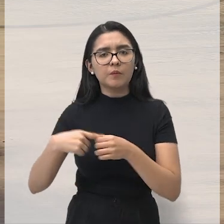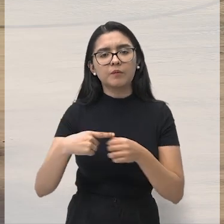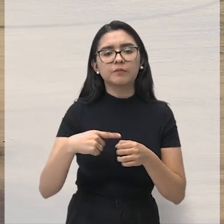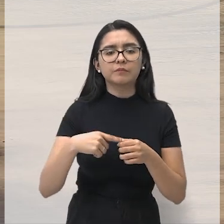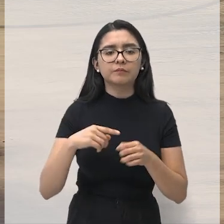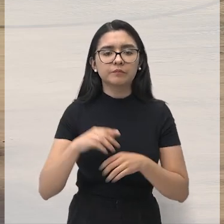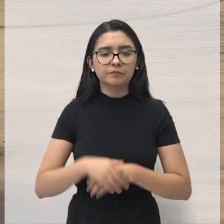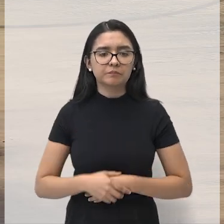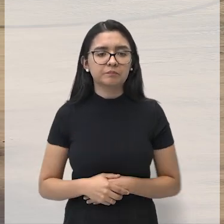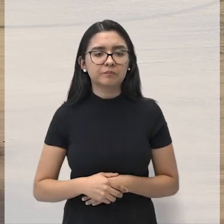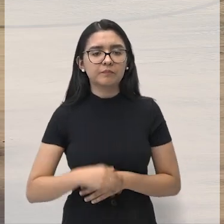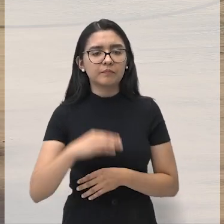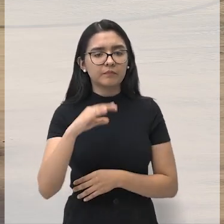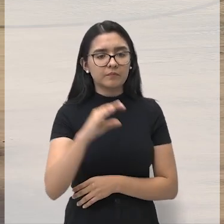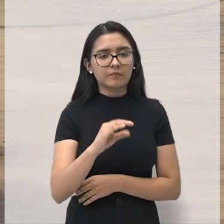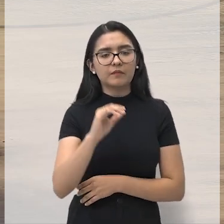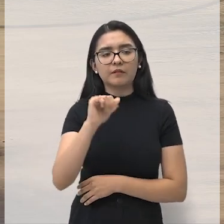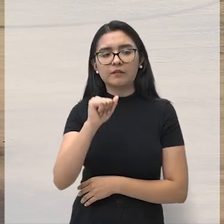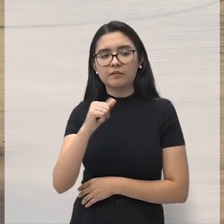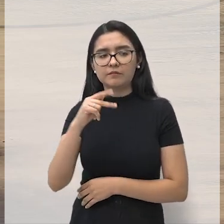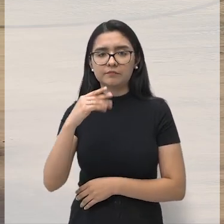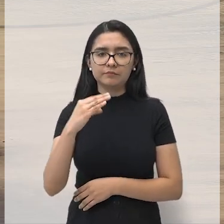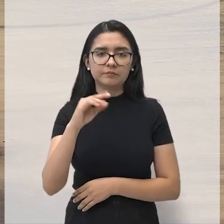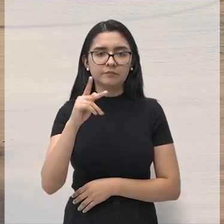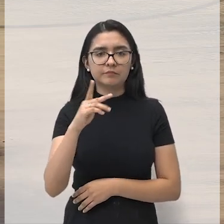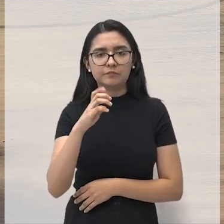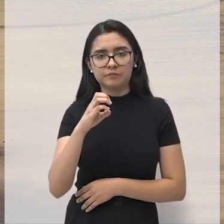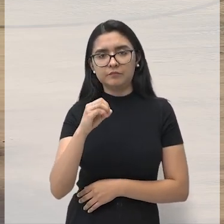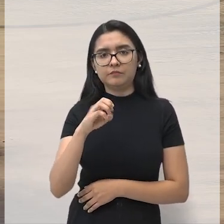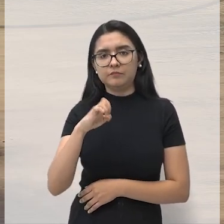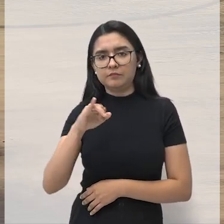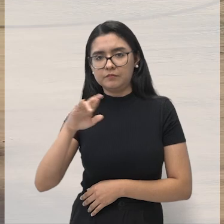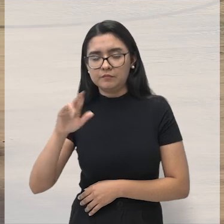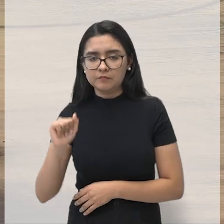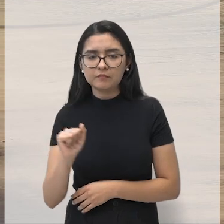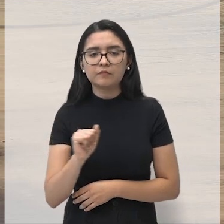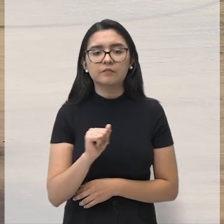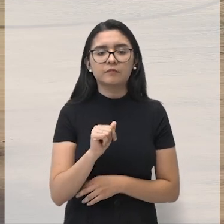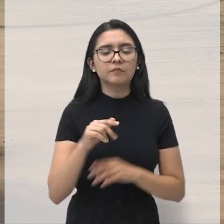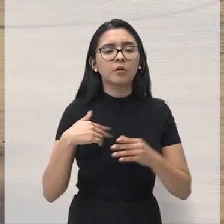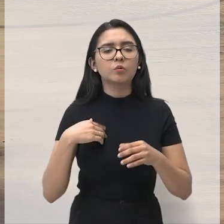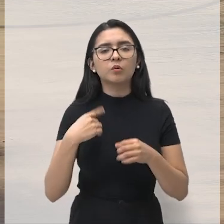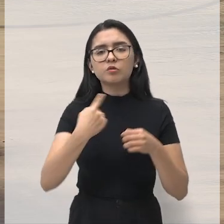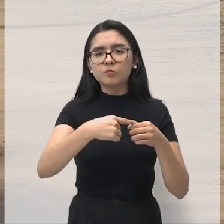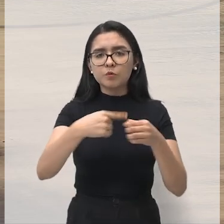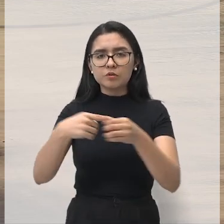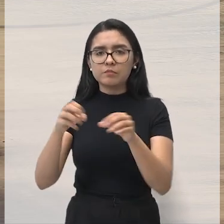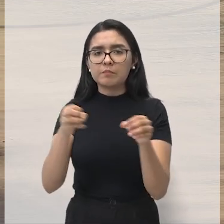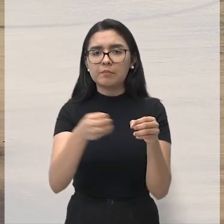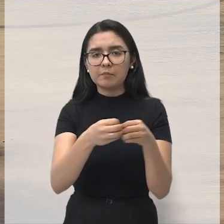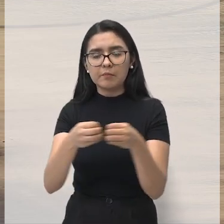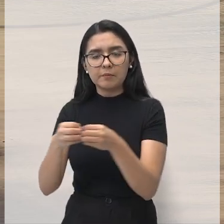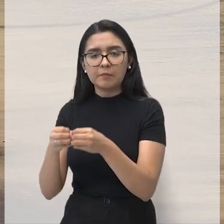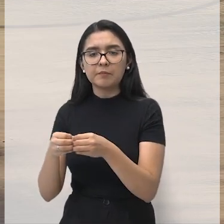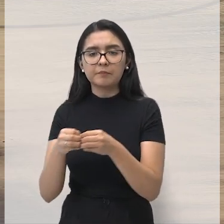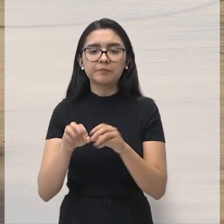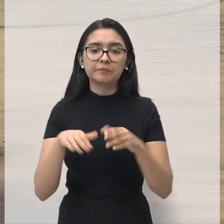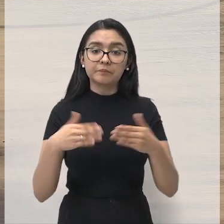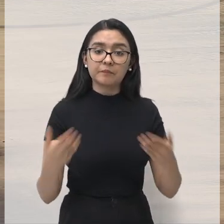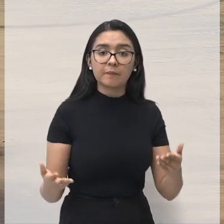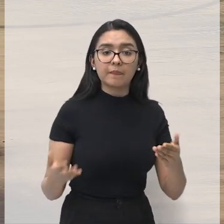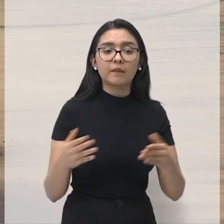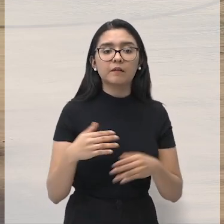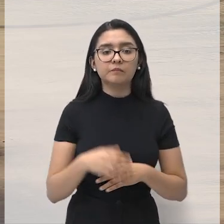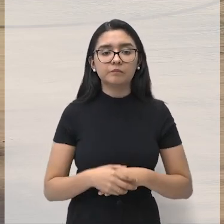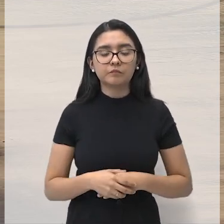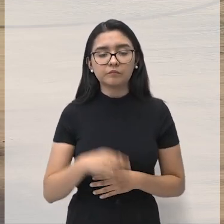de Breves, Salvaterra, tá? Então todos esses municípios eles ainda, na verdade,